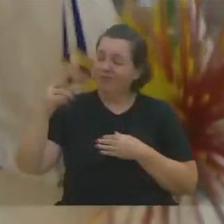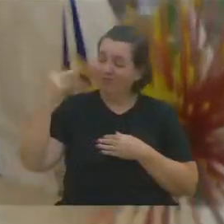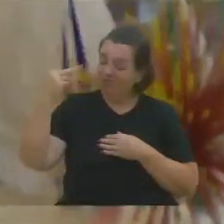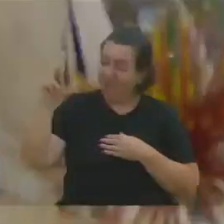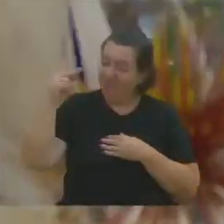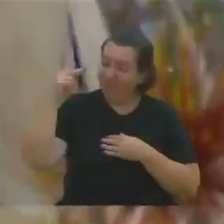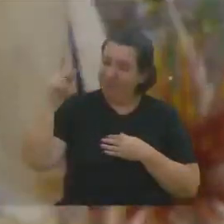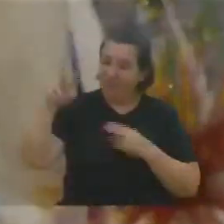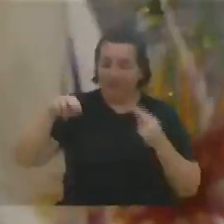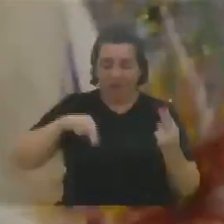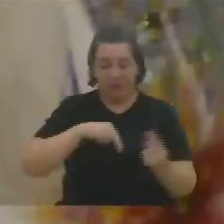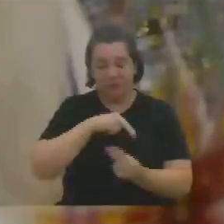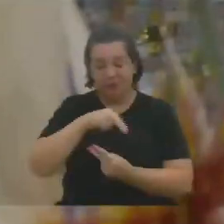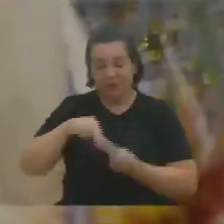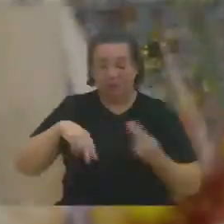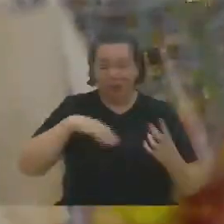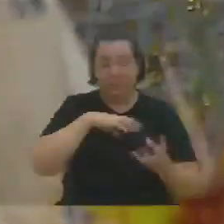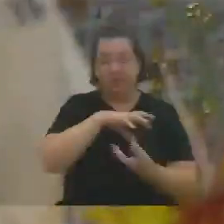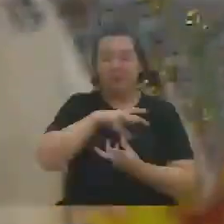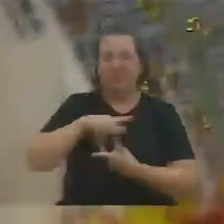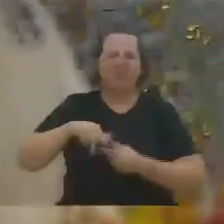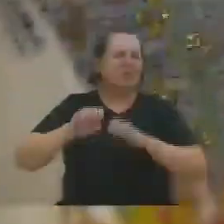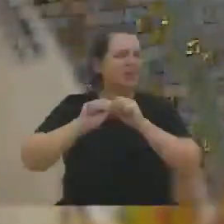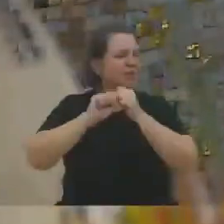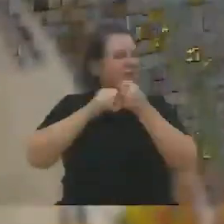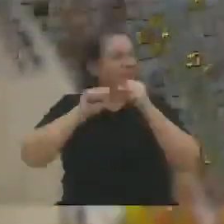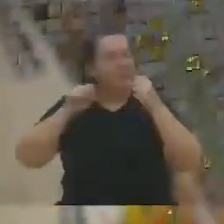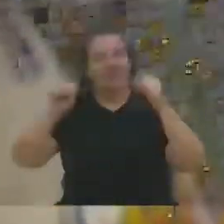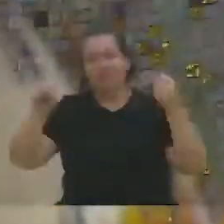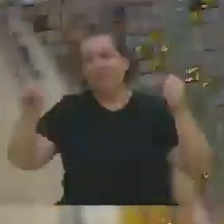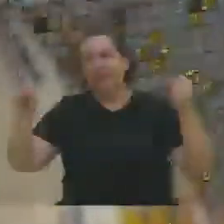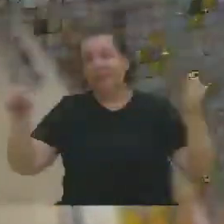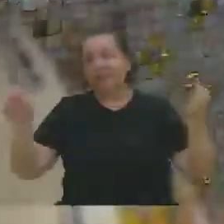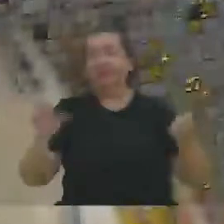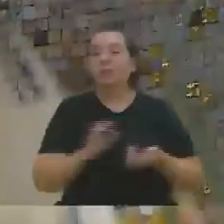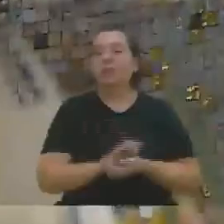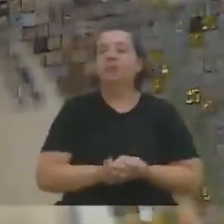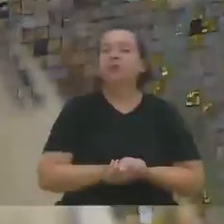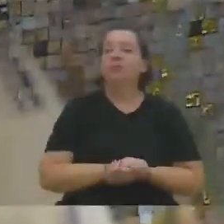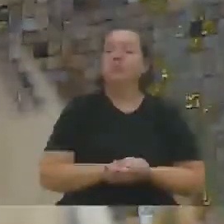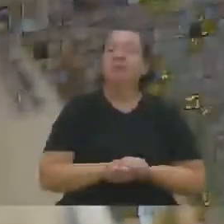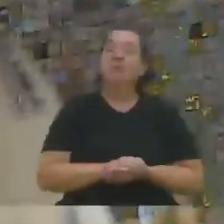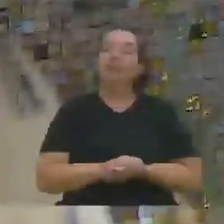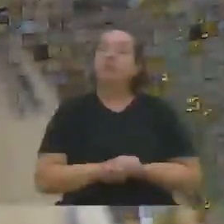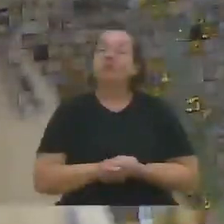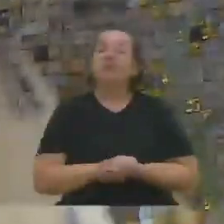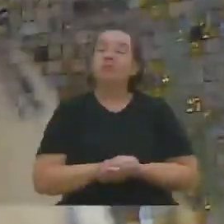vosso nome por todo o universo.